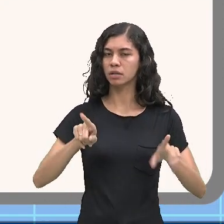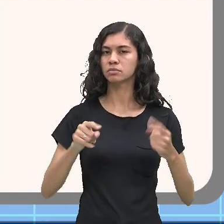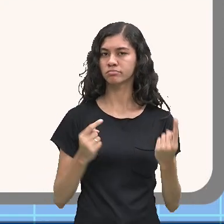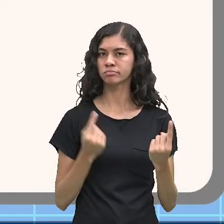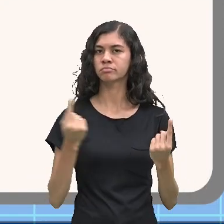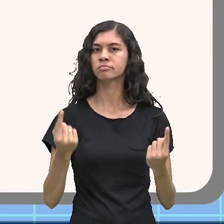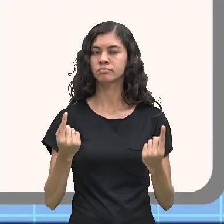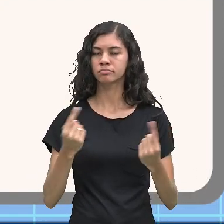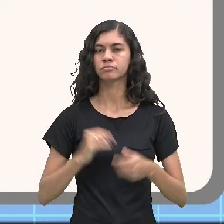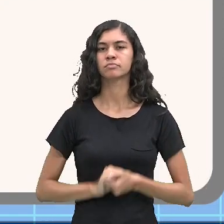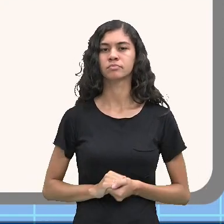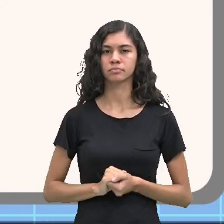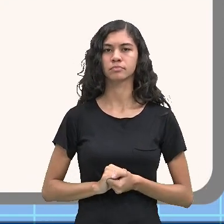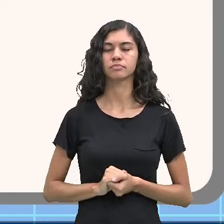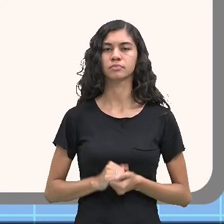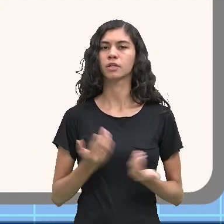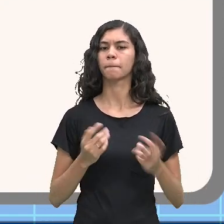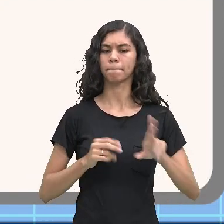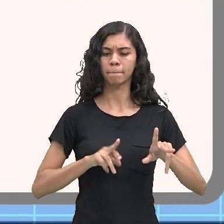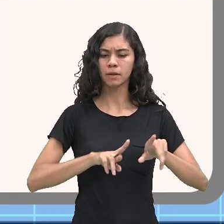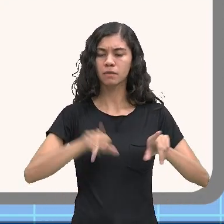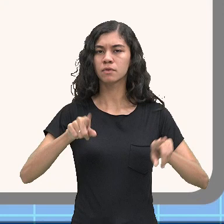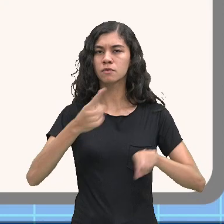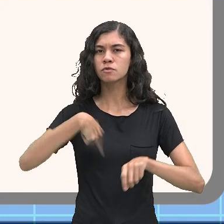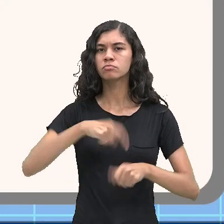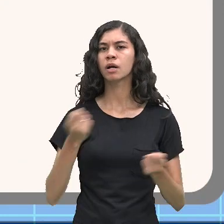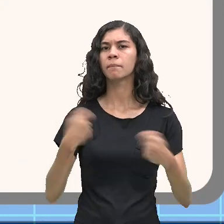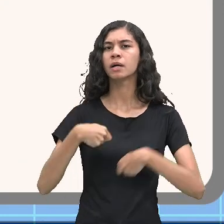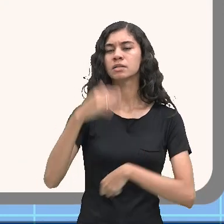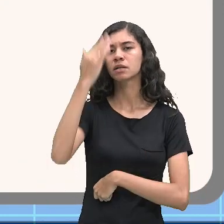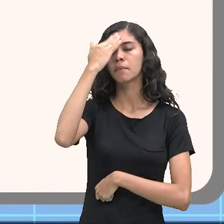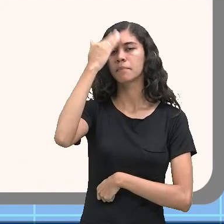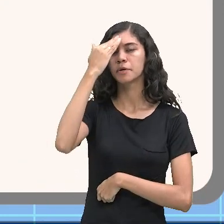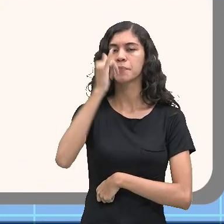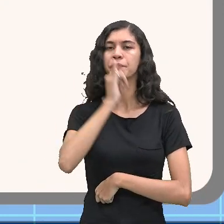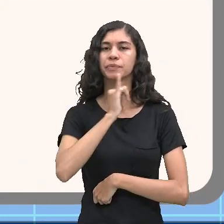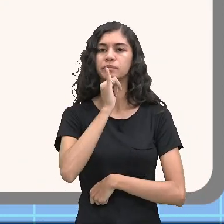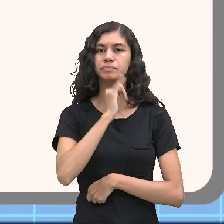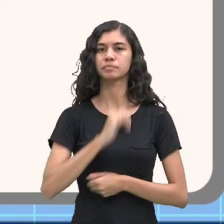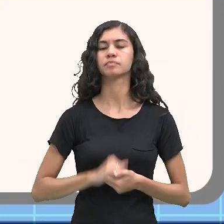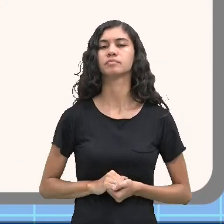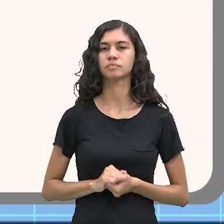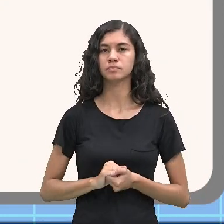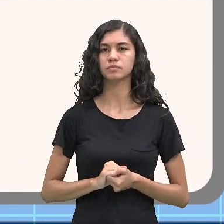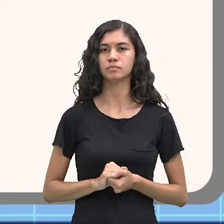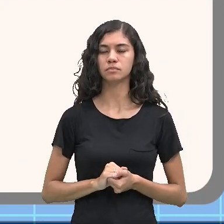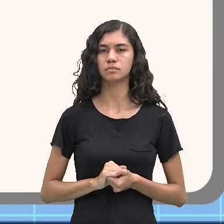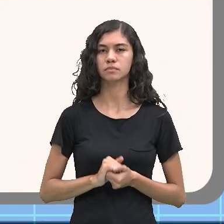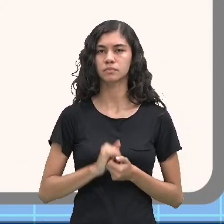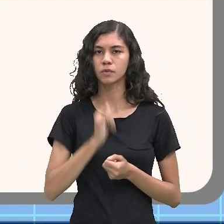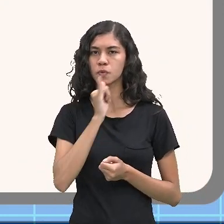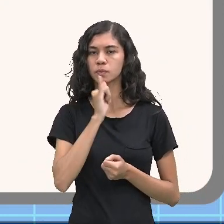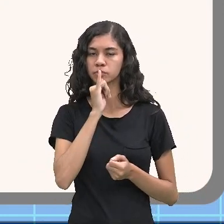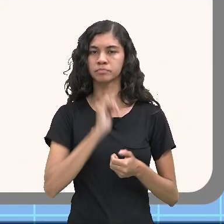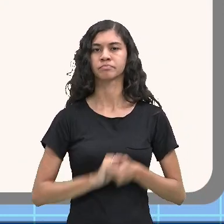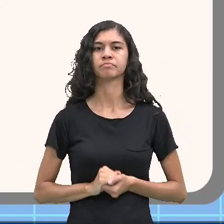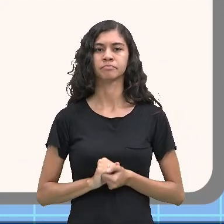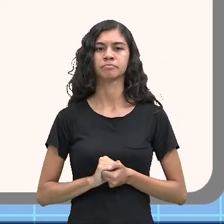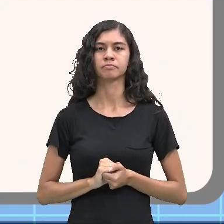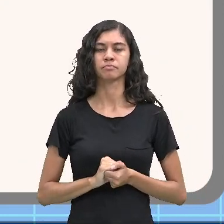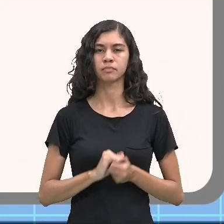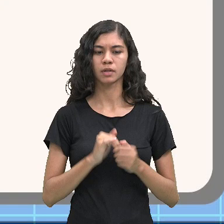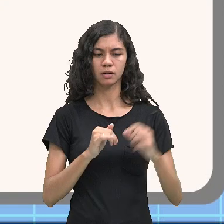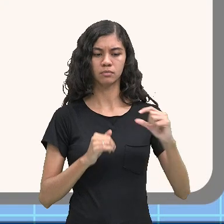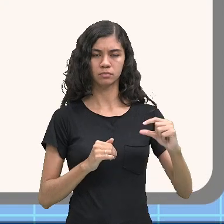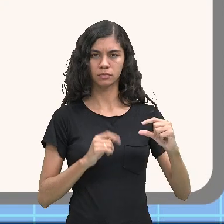diferença de potencial que você é capaz de saber por que uma carga elétrica colocada entre